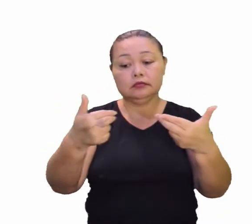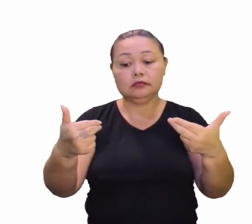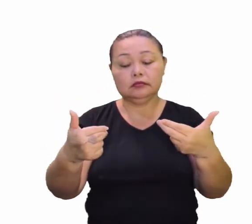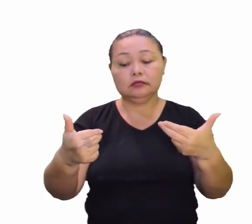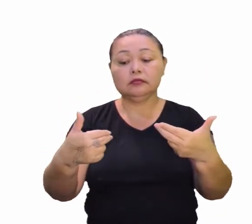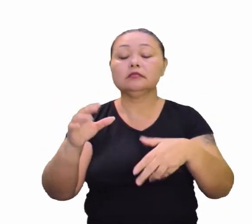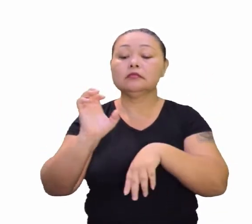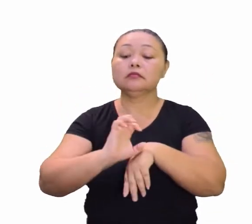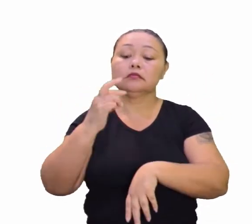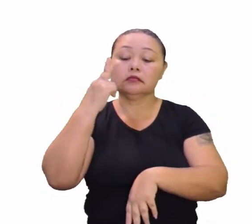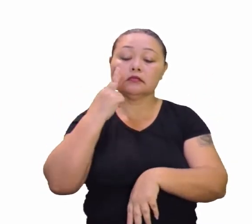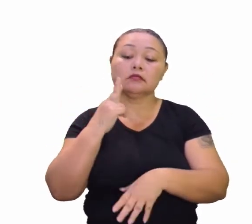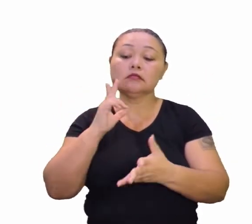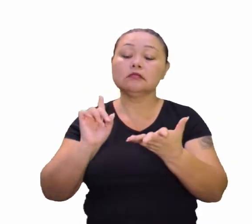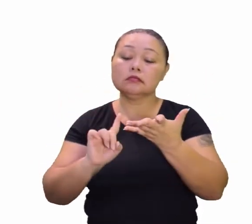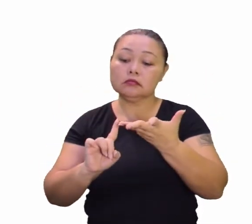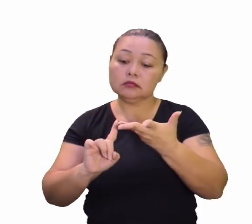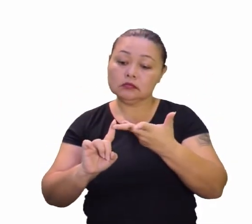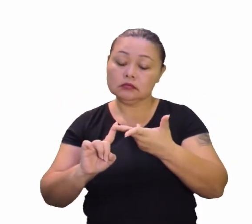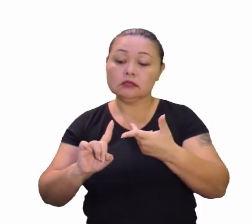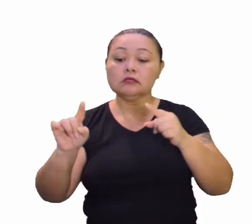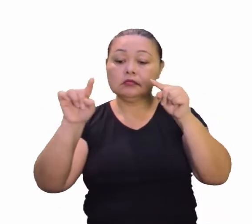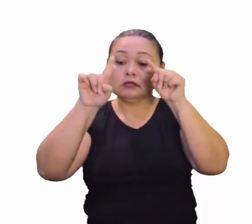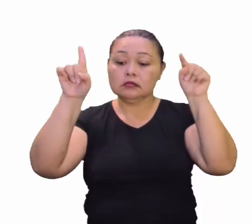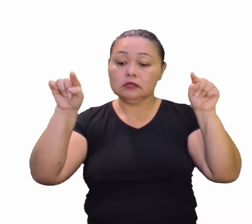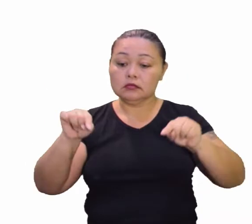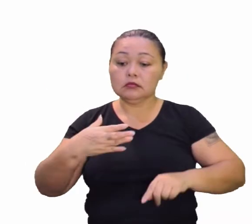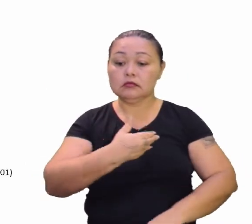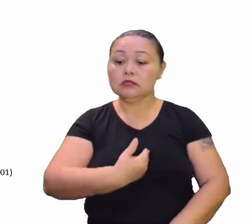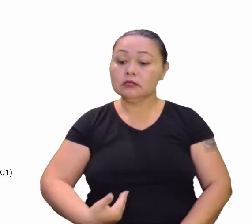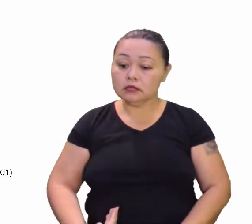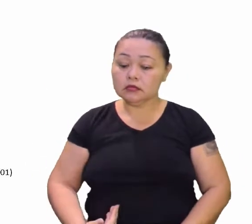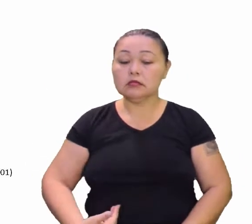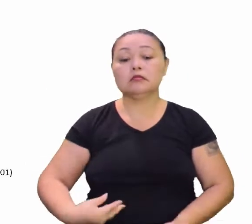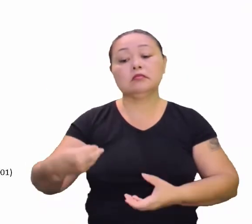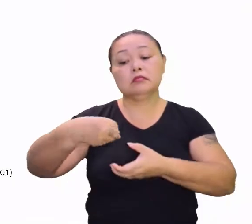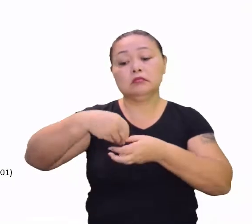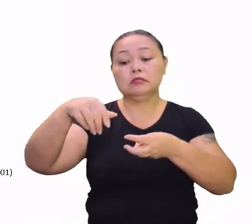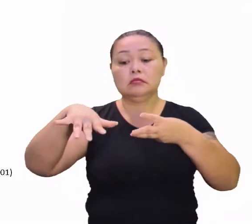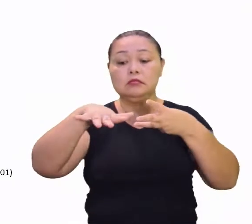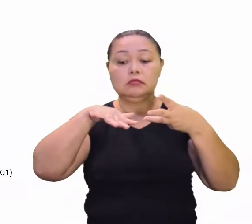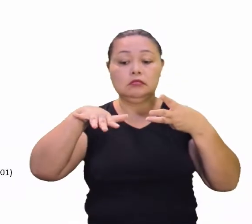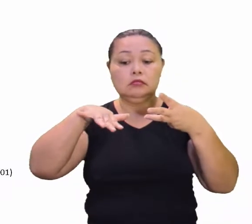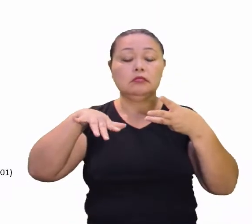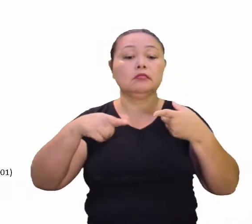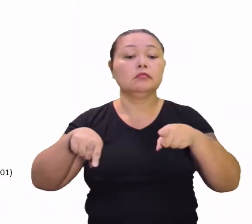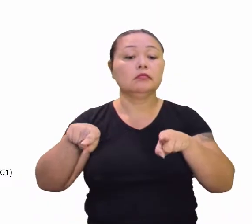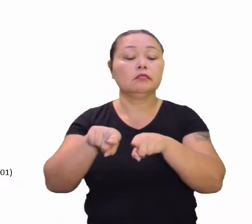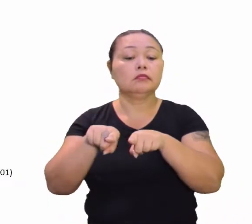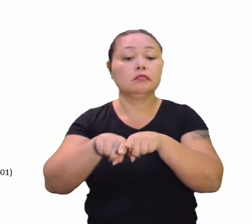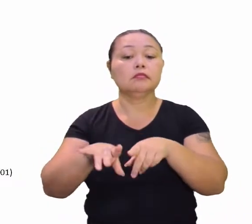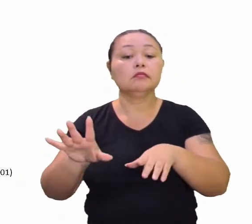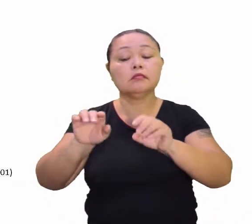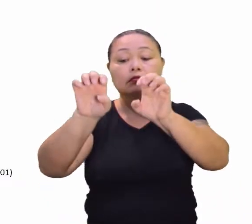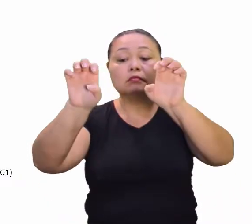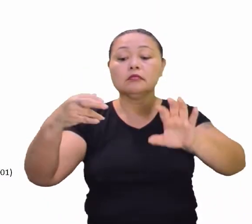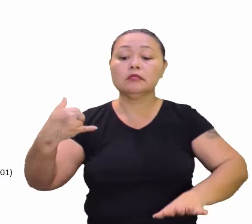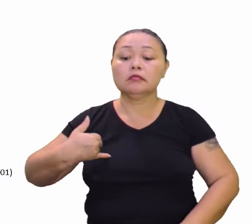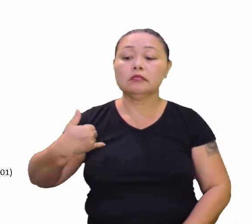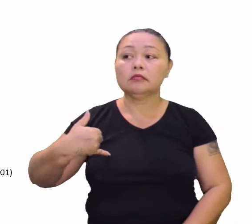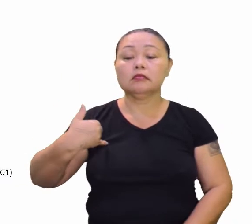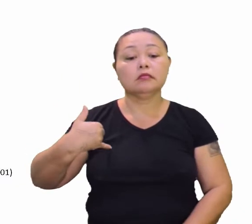etc. E Rondônia tem uma grande quantidade de funcionário público, né? Também. Que faz parte do setor terciário também.